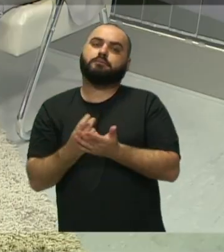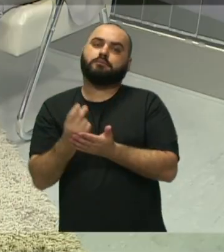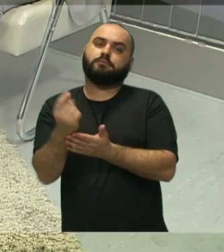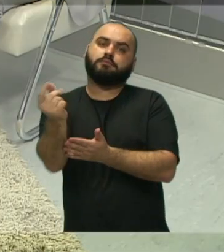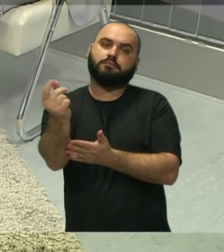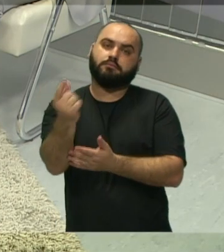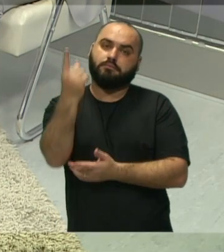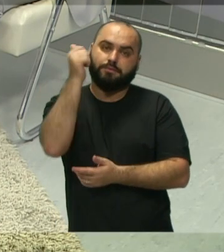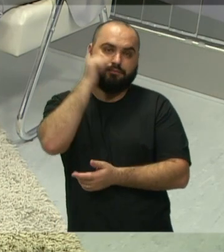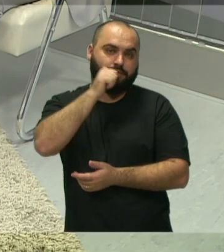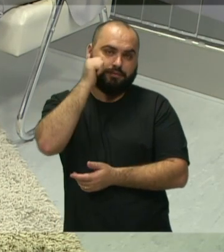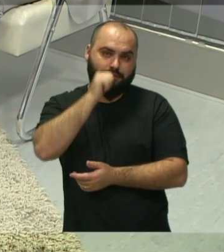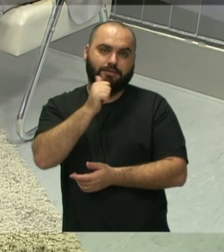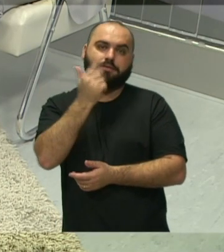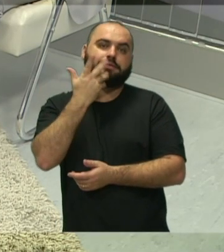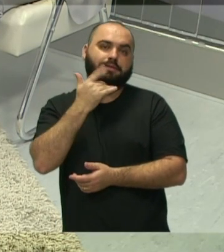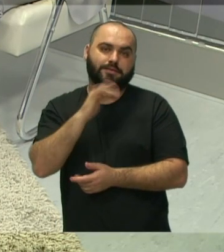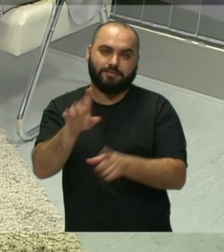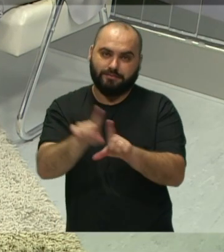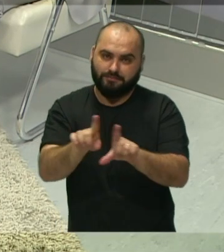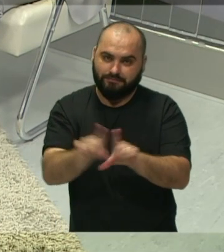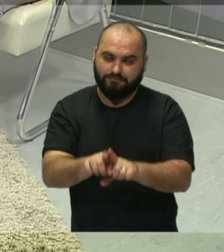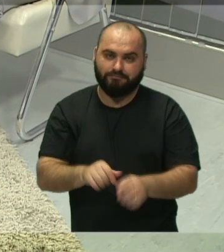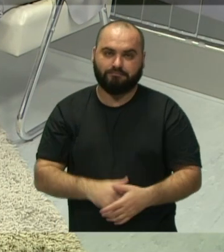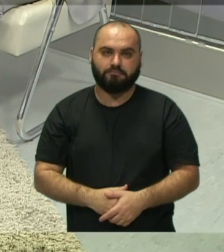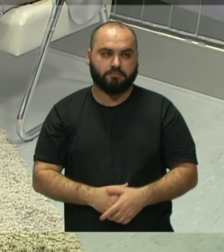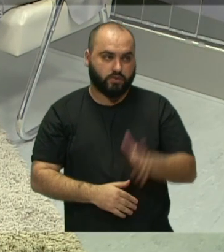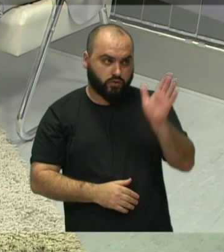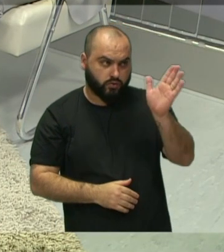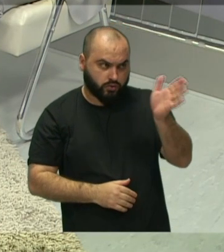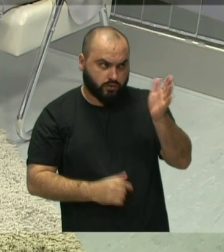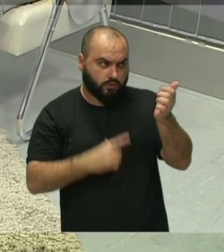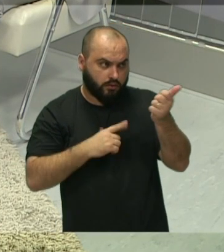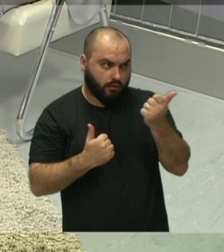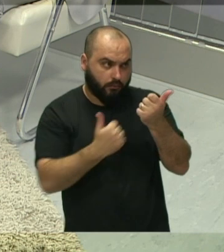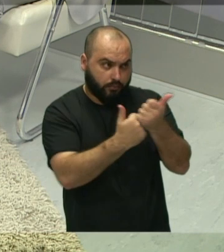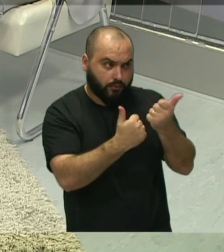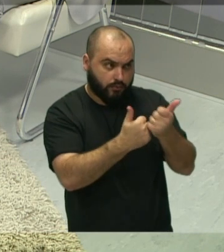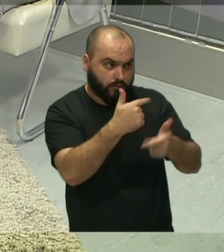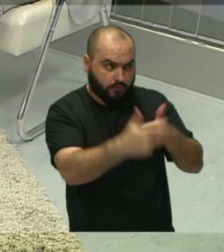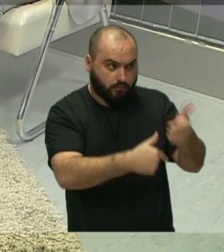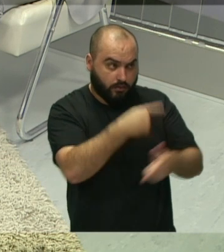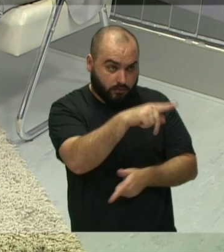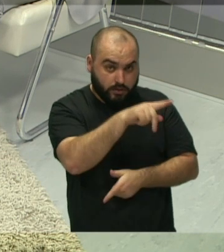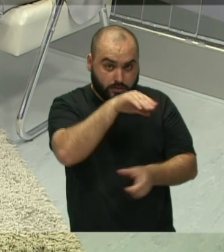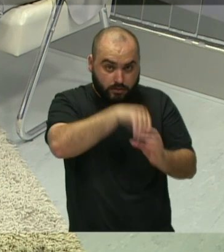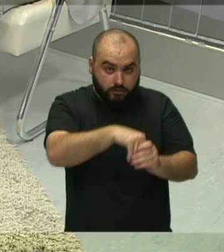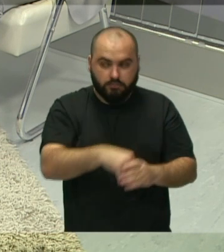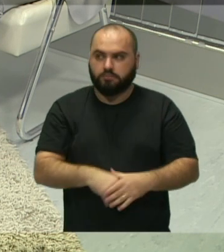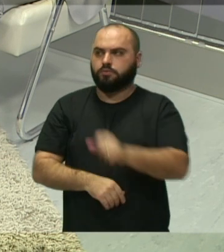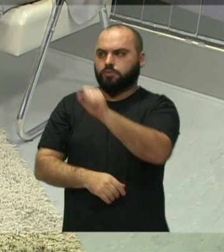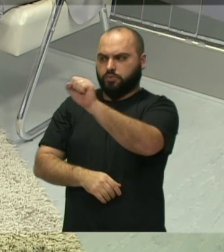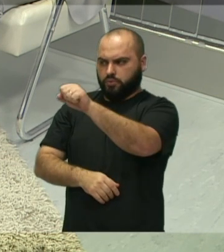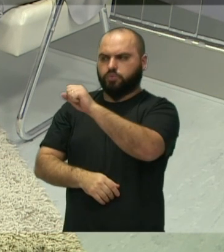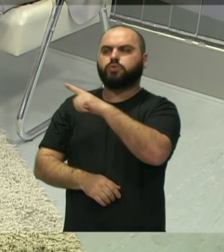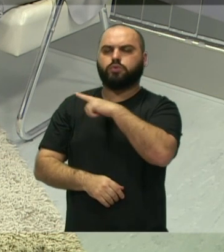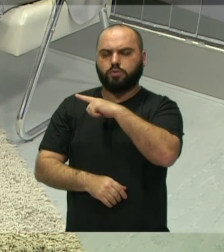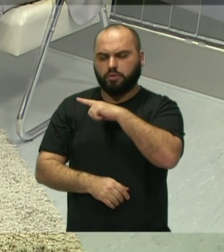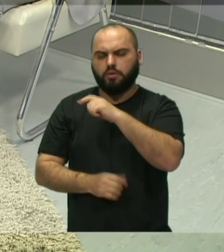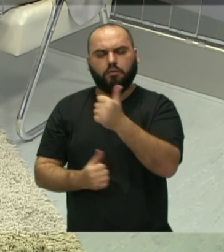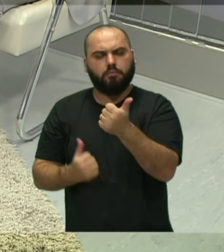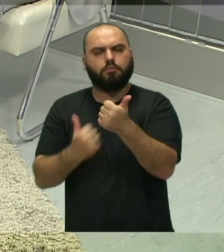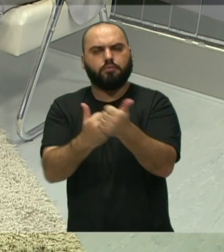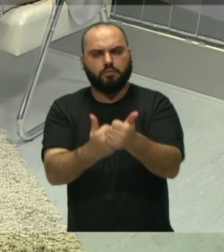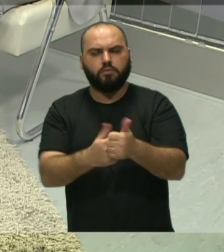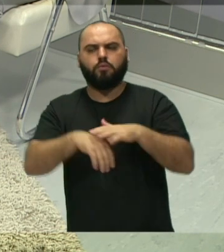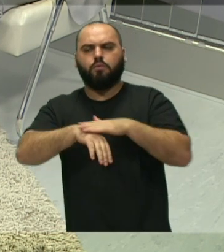uma mulher, em uma criança. O senhor já tem apoio nessa demanda, né, vereador, aqui na casa para... Temos apoio, tenho conversado